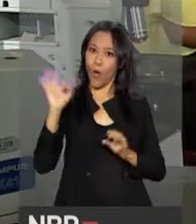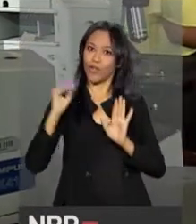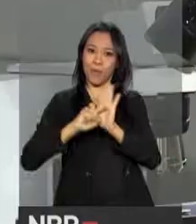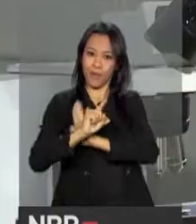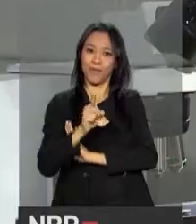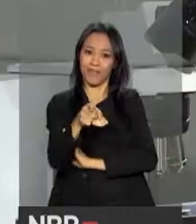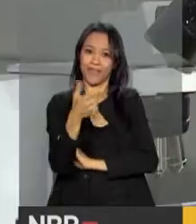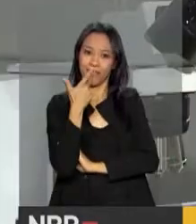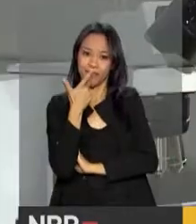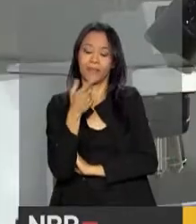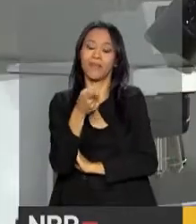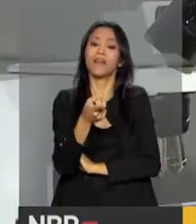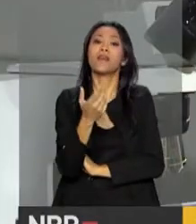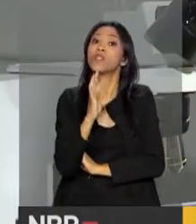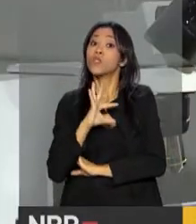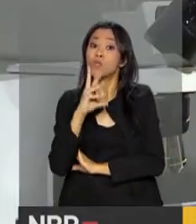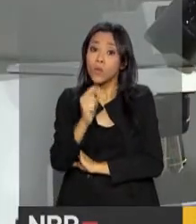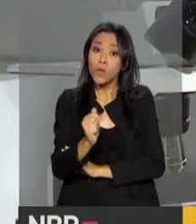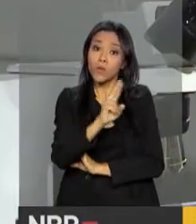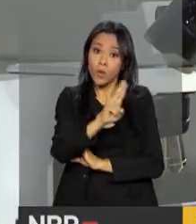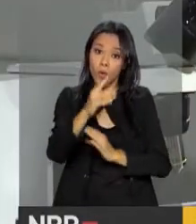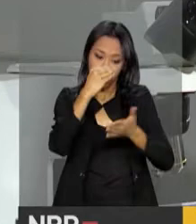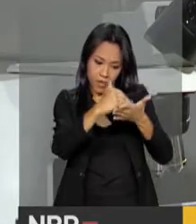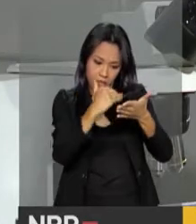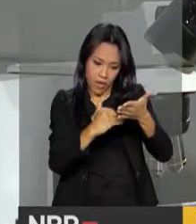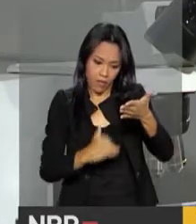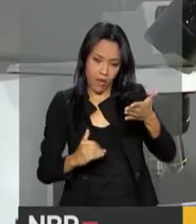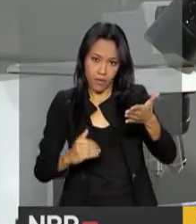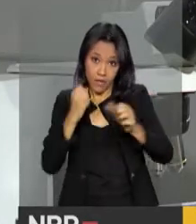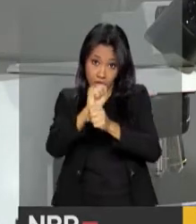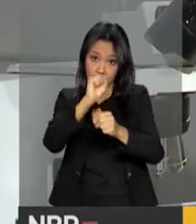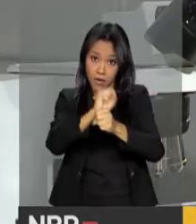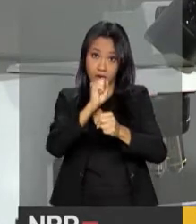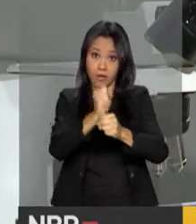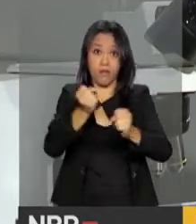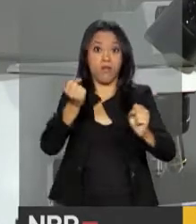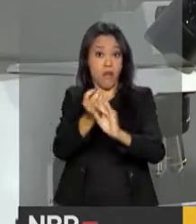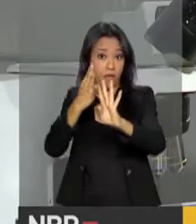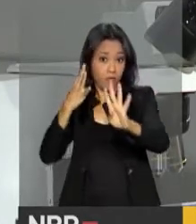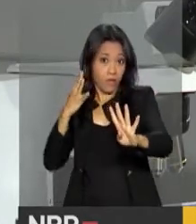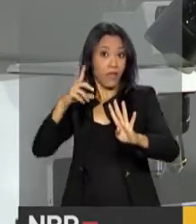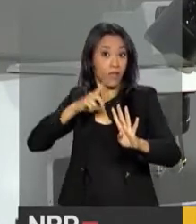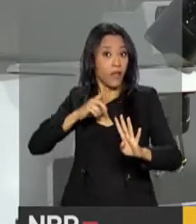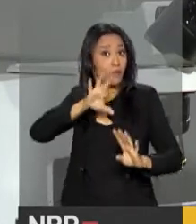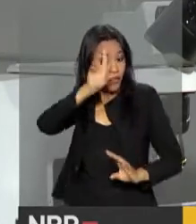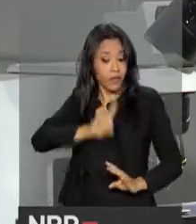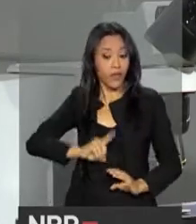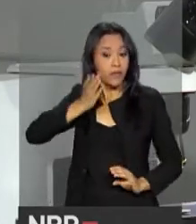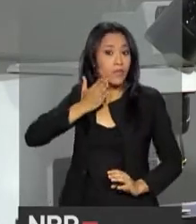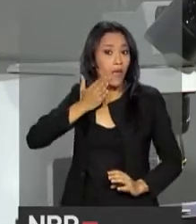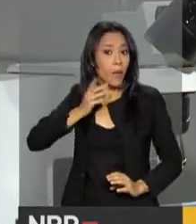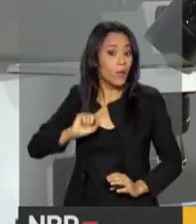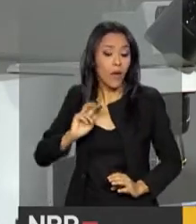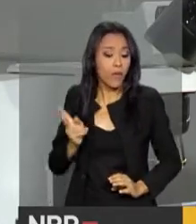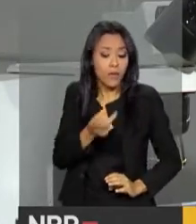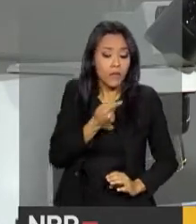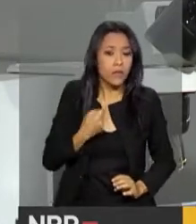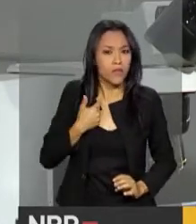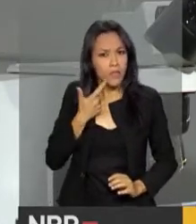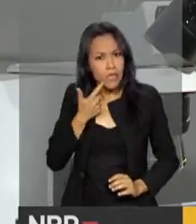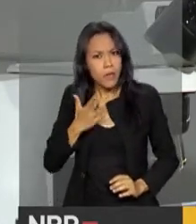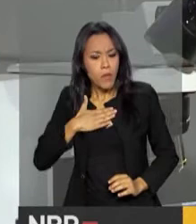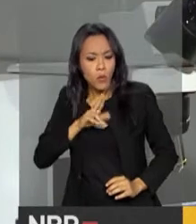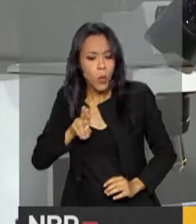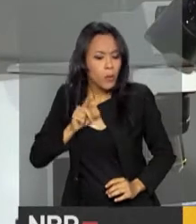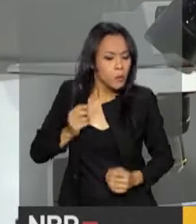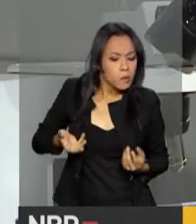todo o paciente inscrito na fila de transplante tem o direito eo dever até de acompanhar o que está acontecendo e para